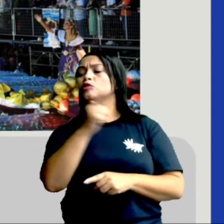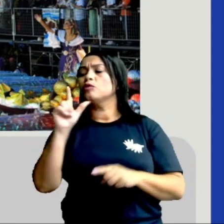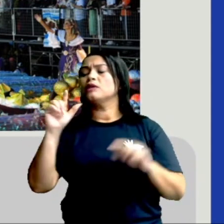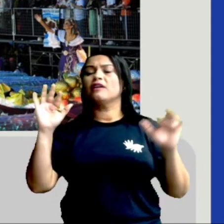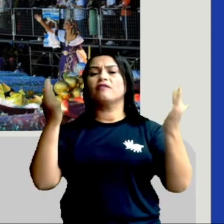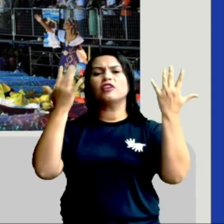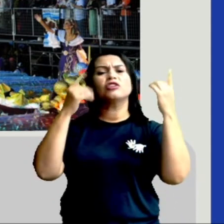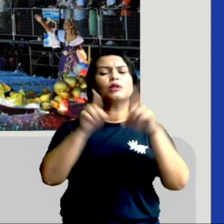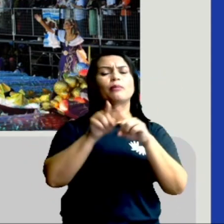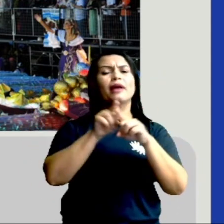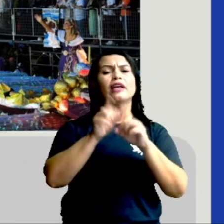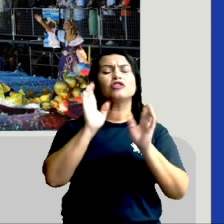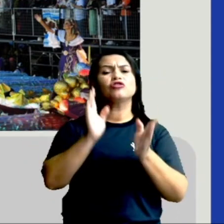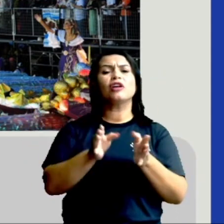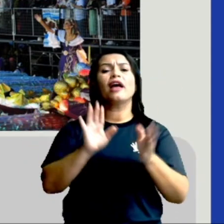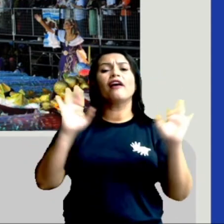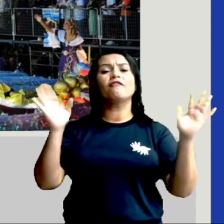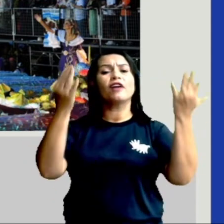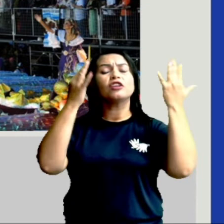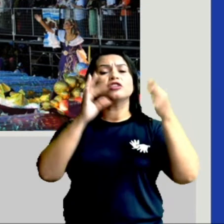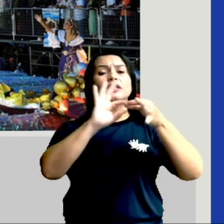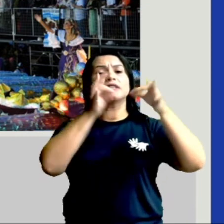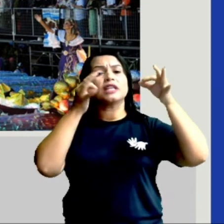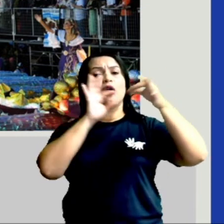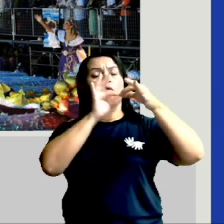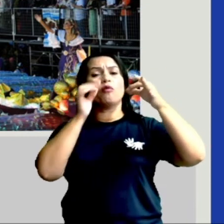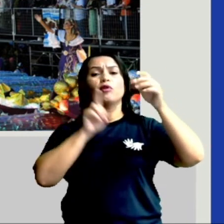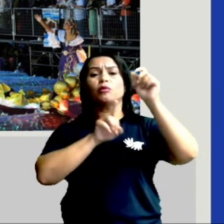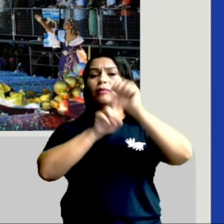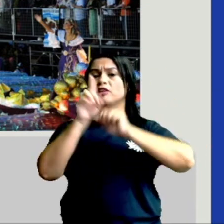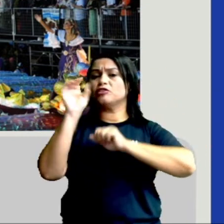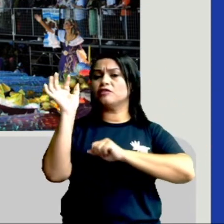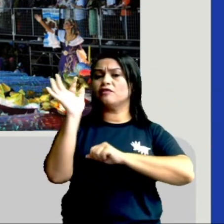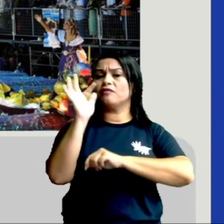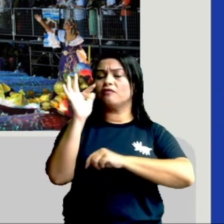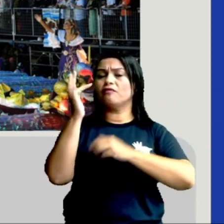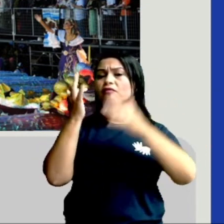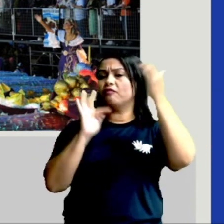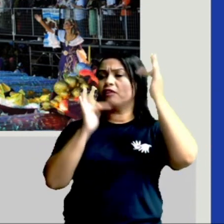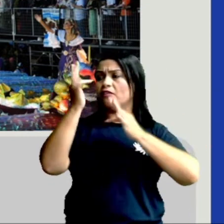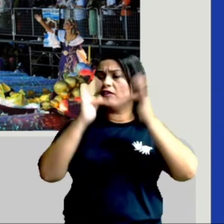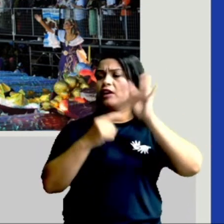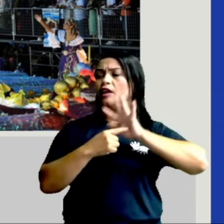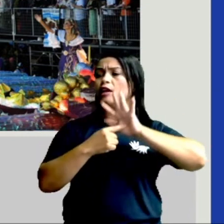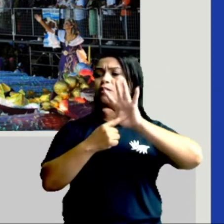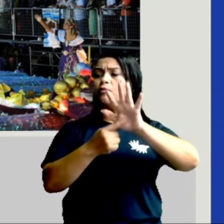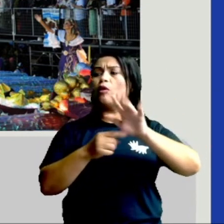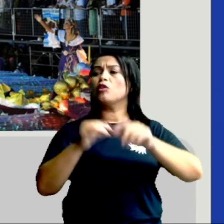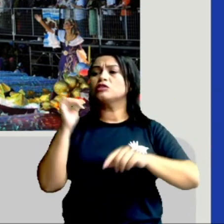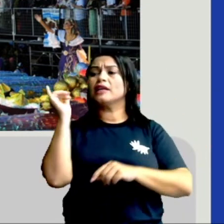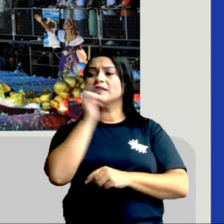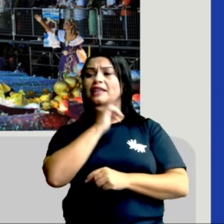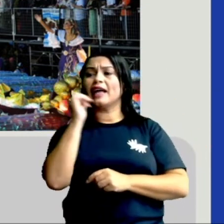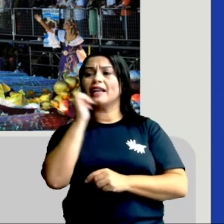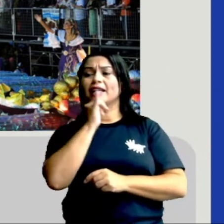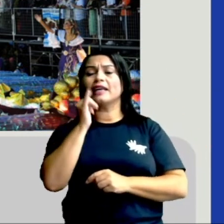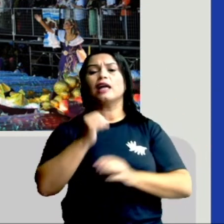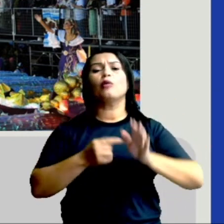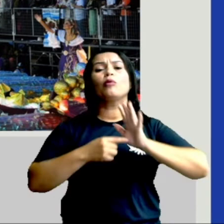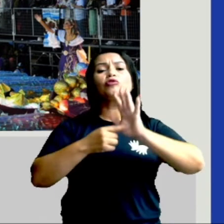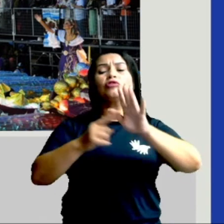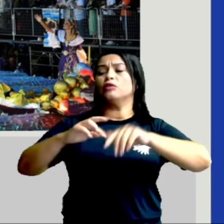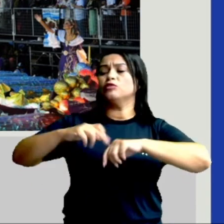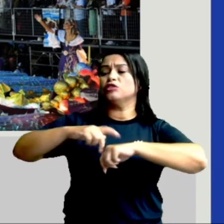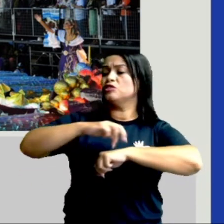festa, que é a tradicional Festa da Uva. Ocorre em fevereiro e retrata a colonização italiana através dos